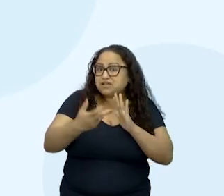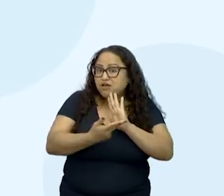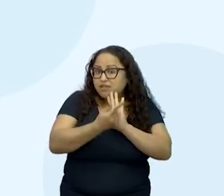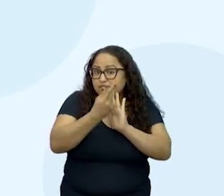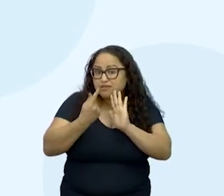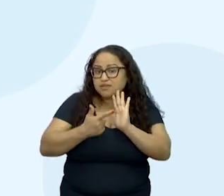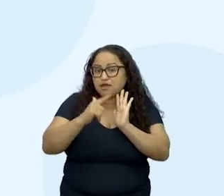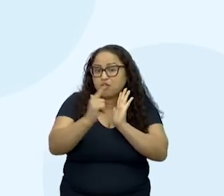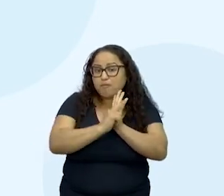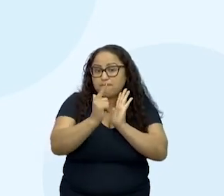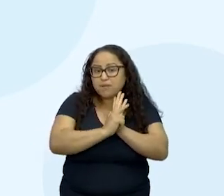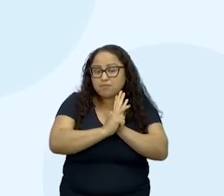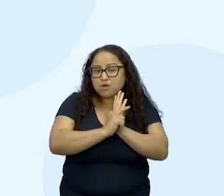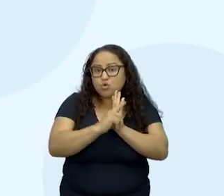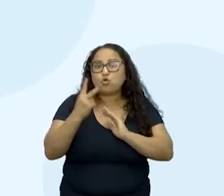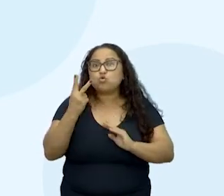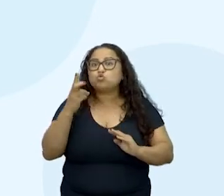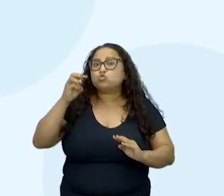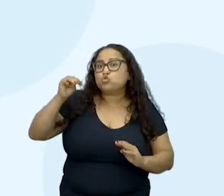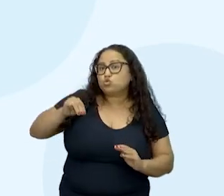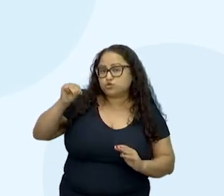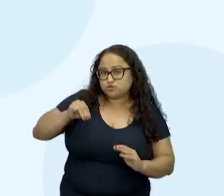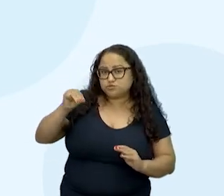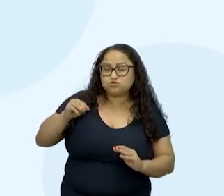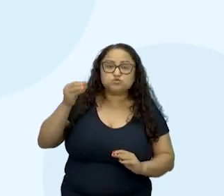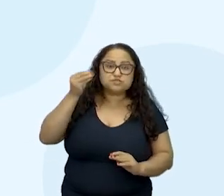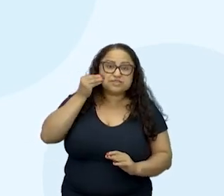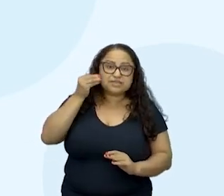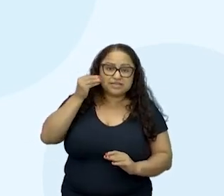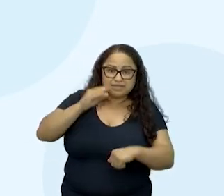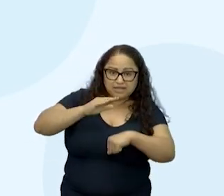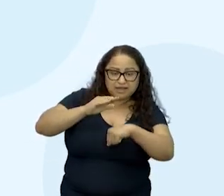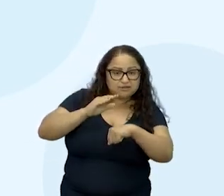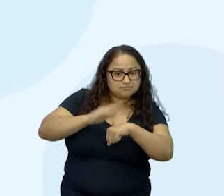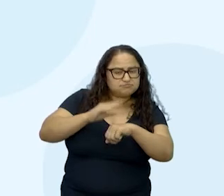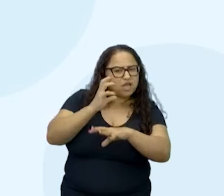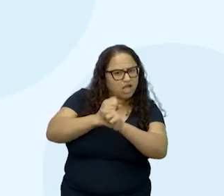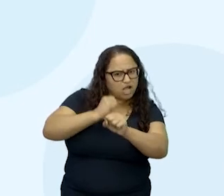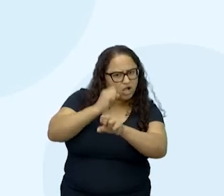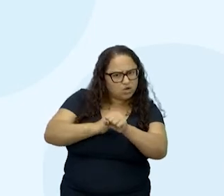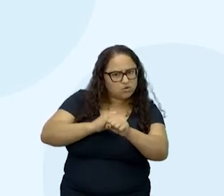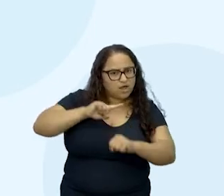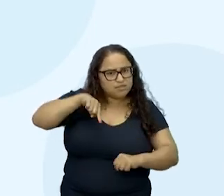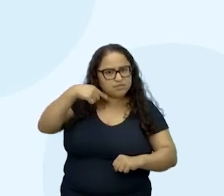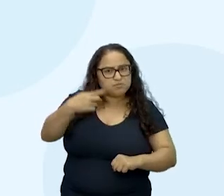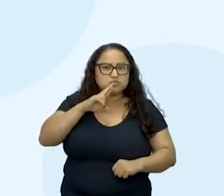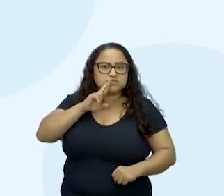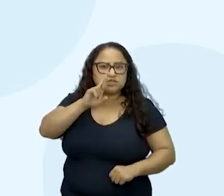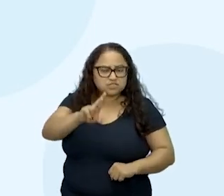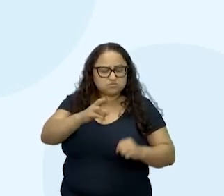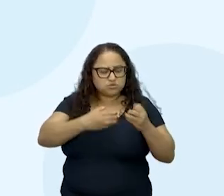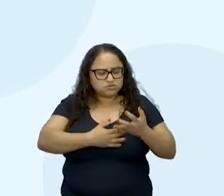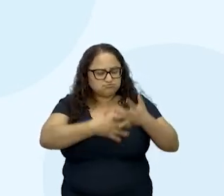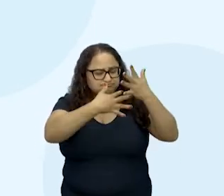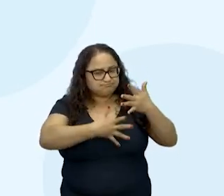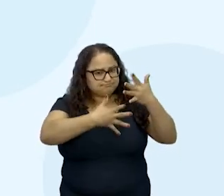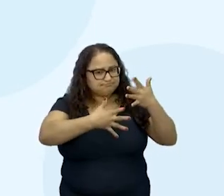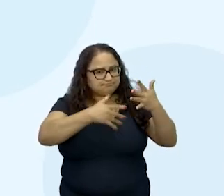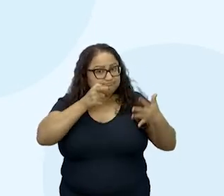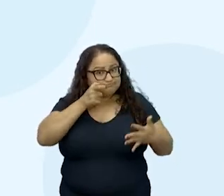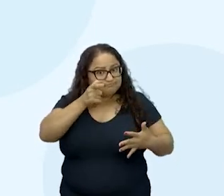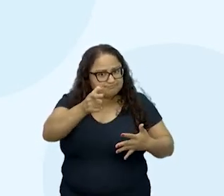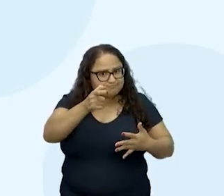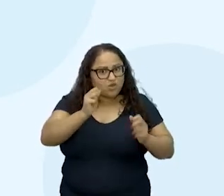vou deixar para vocês 2 minutinhos para tentar fazer essa conta e pode escrever a resposta aqui no chat que eu estou de olho.